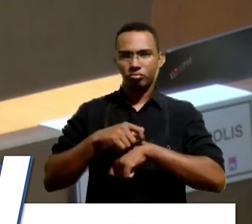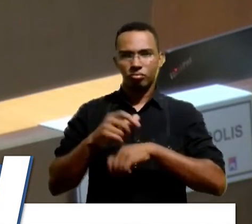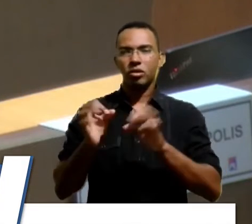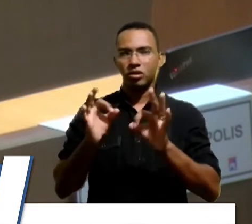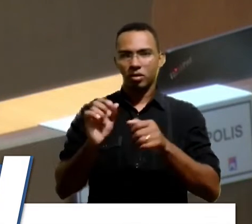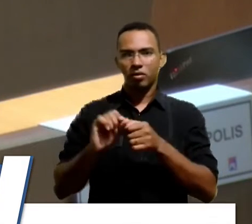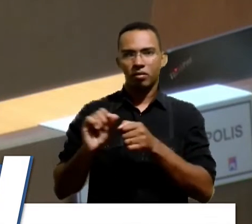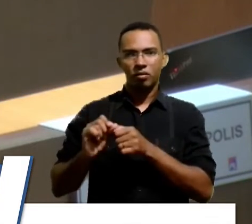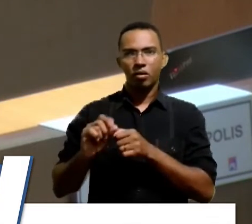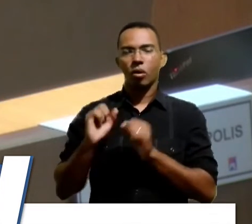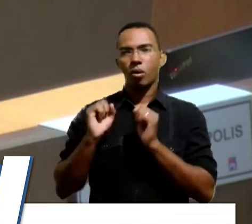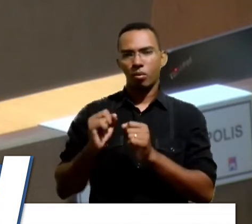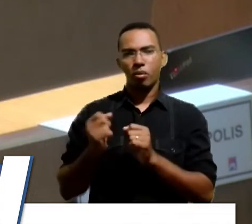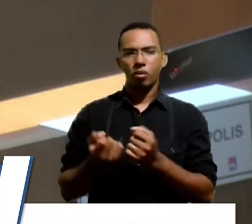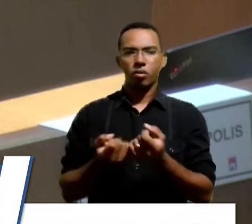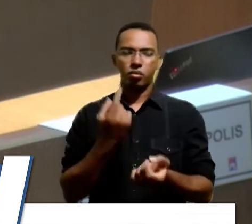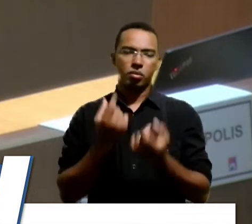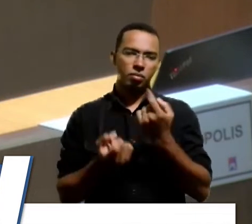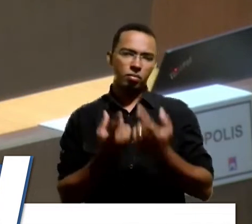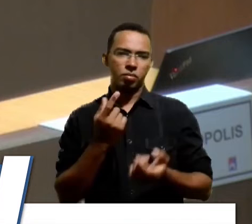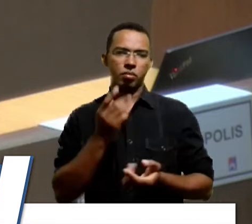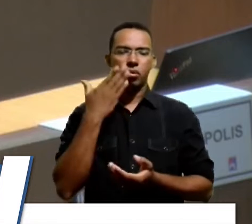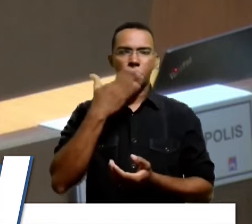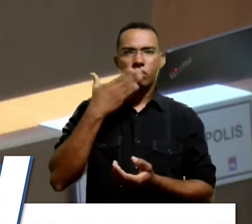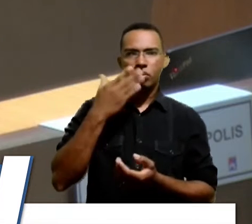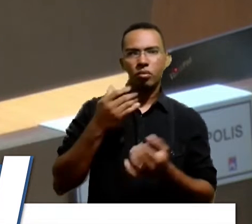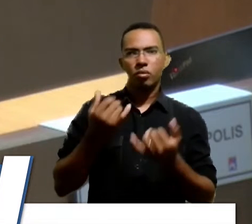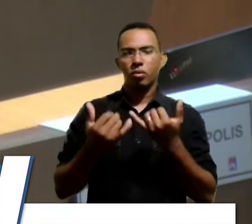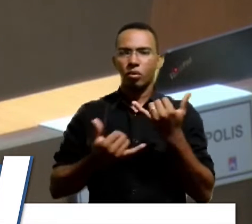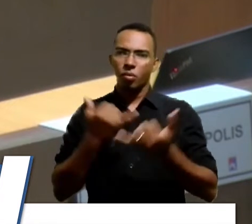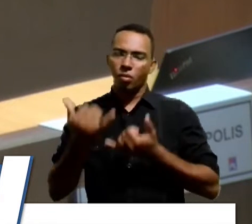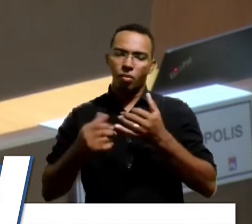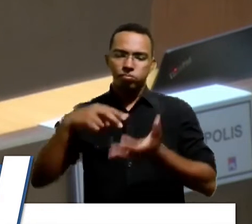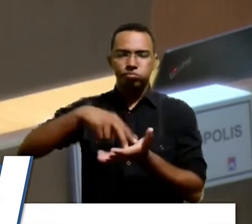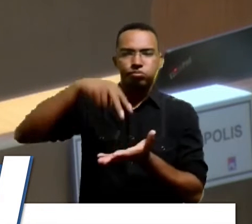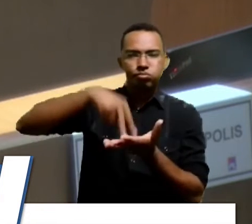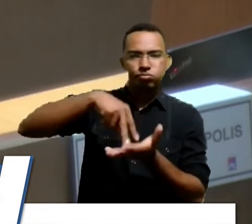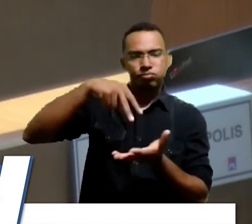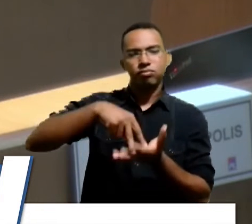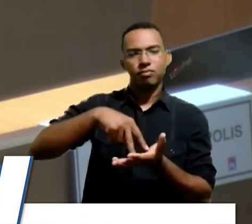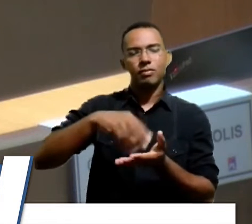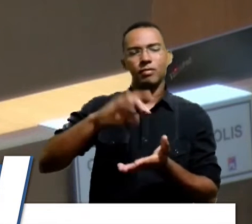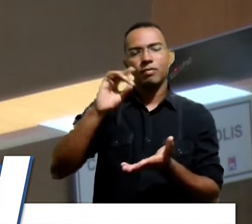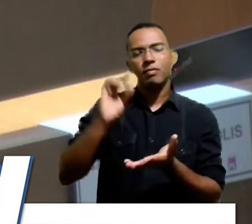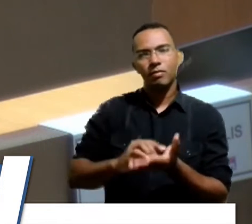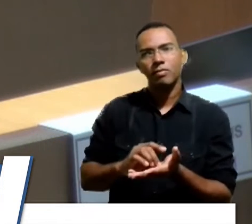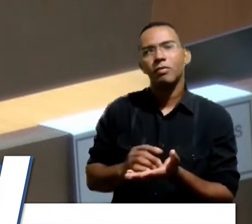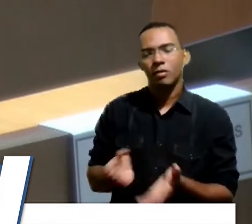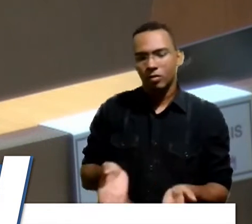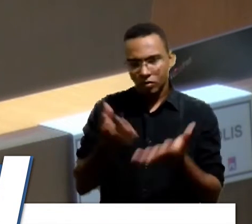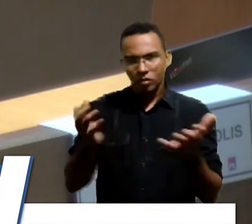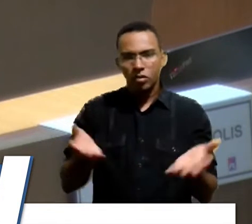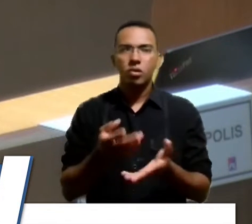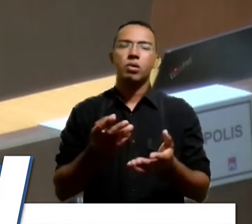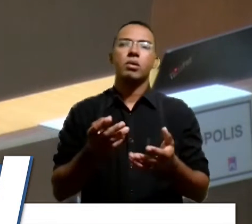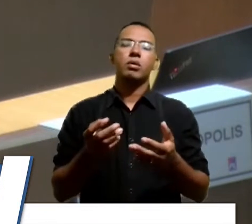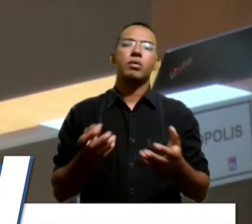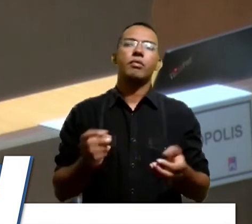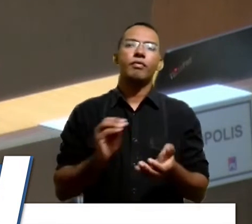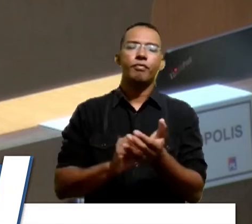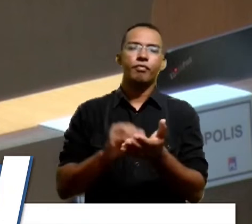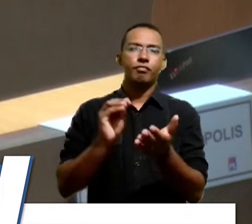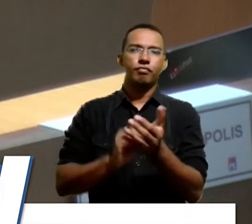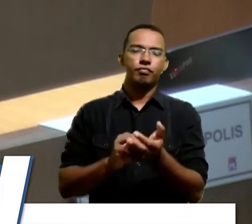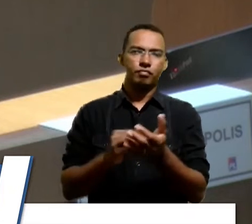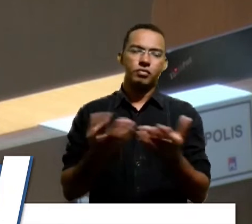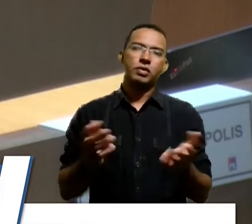o que a gente pode, uma pipoca, algodão doce, algum brinquedo ou outro. E realmente falta um incentivo do poder público nesse sentido. Lógico que não